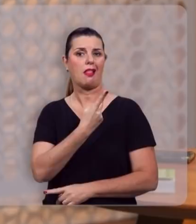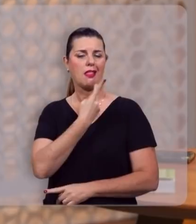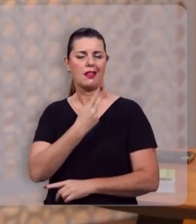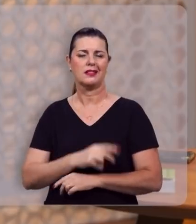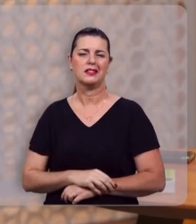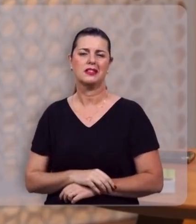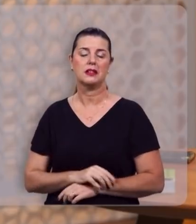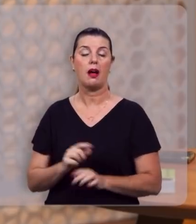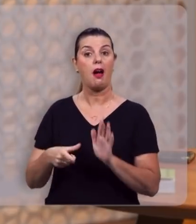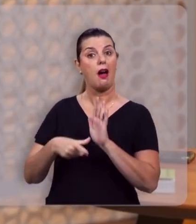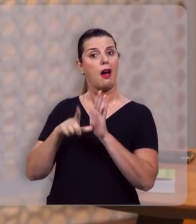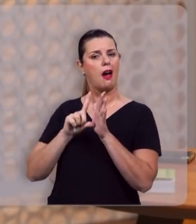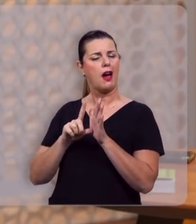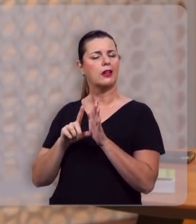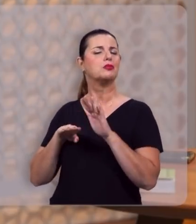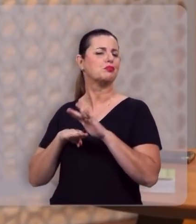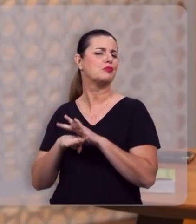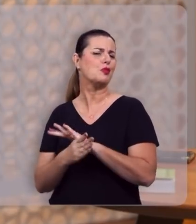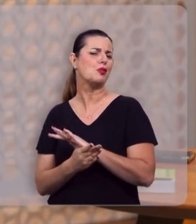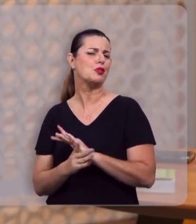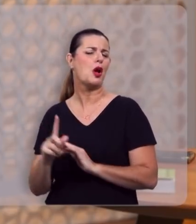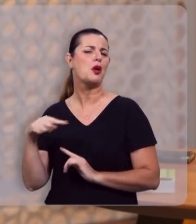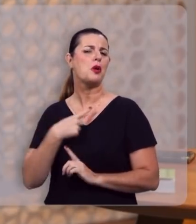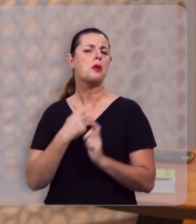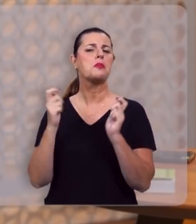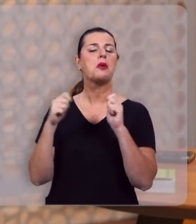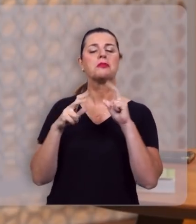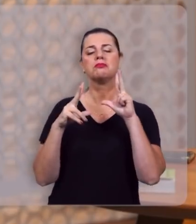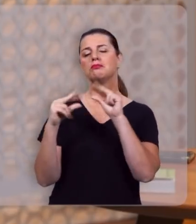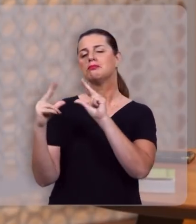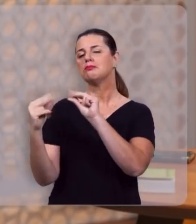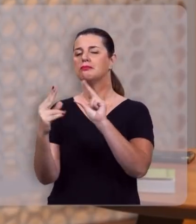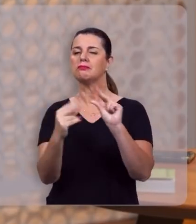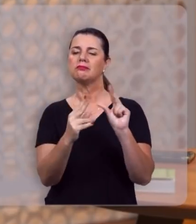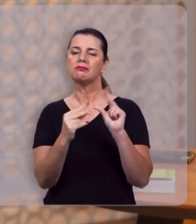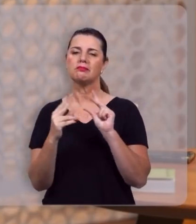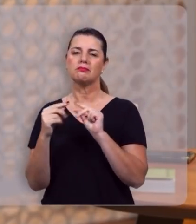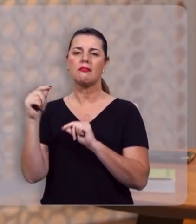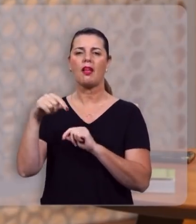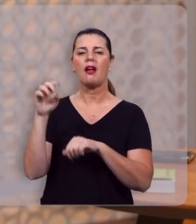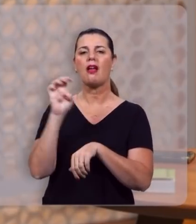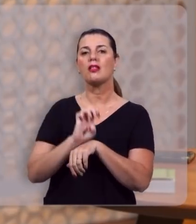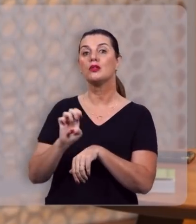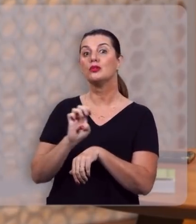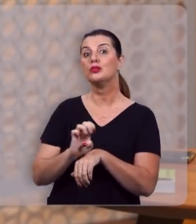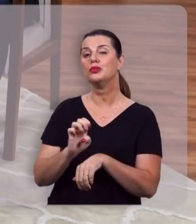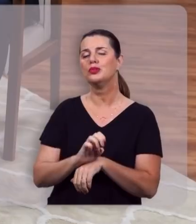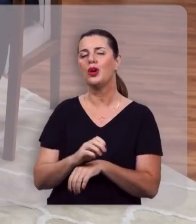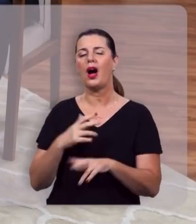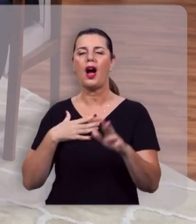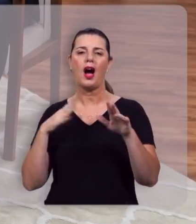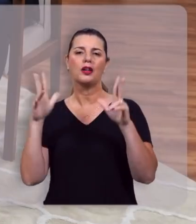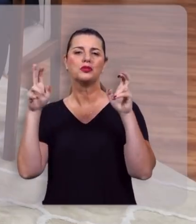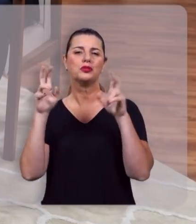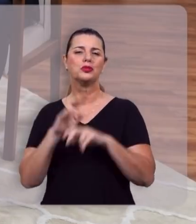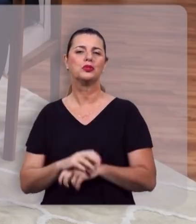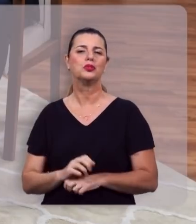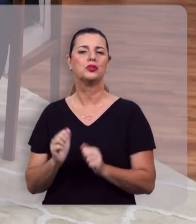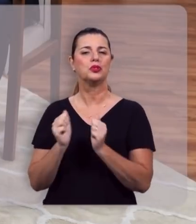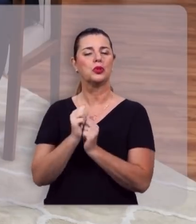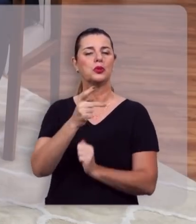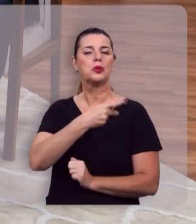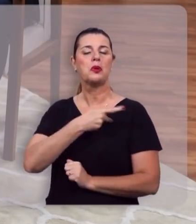Lopes. Mas antes, como de costume, a gente vai poder conversar aqui nos nossos estúdios sobre esse assunto ao lado do